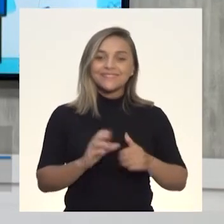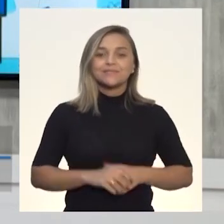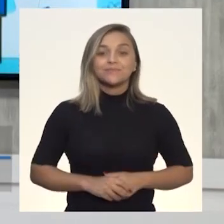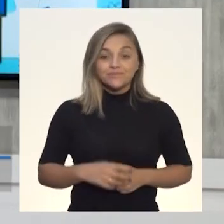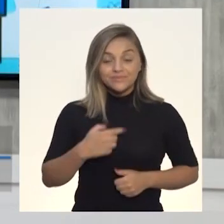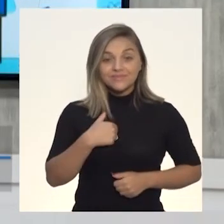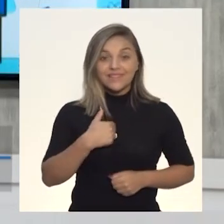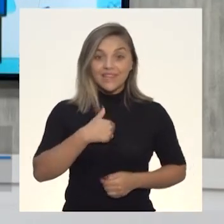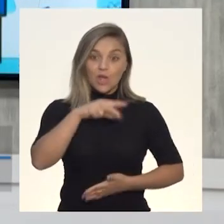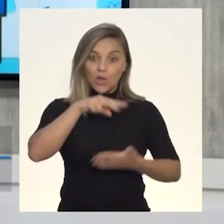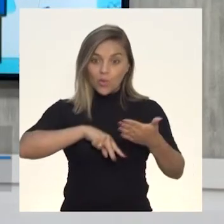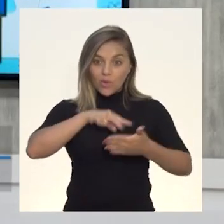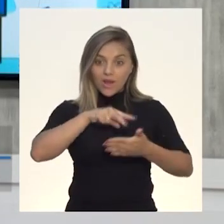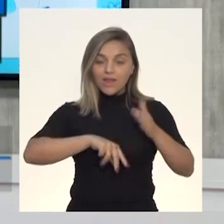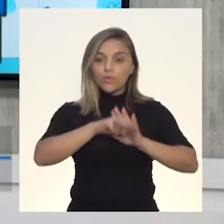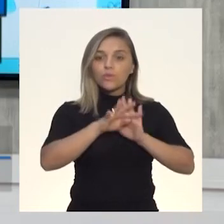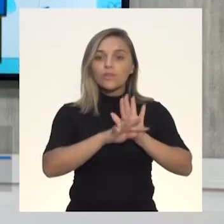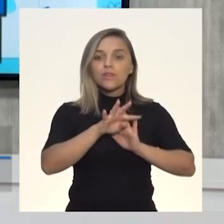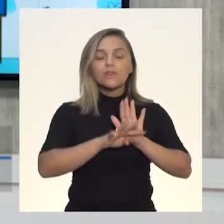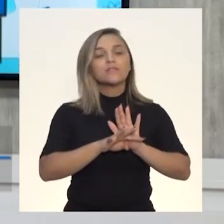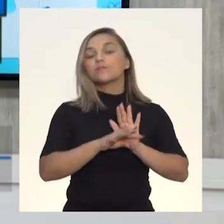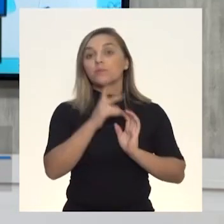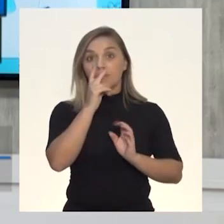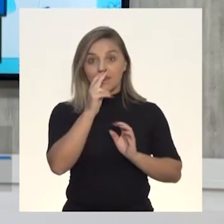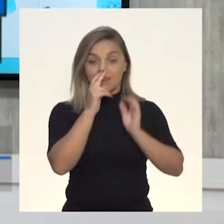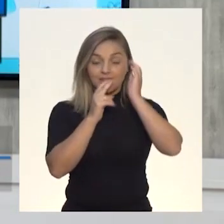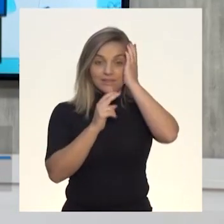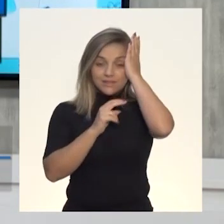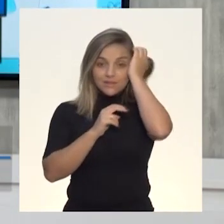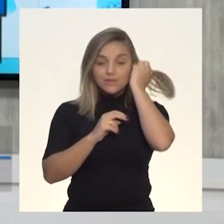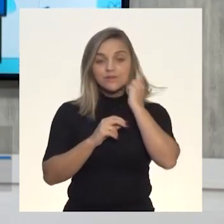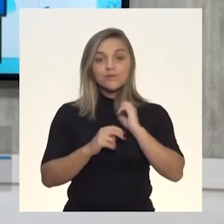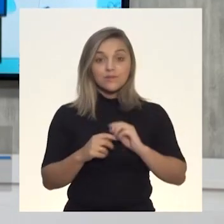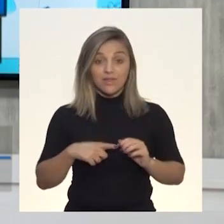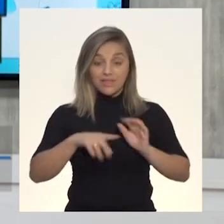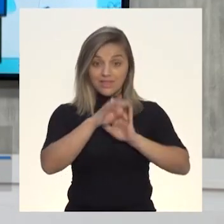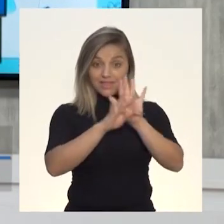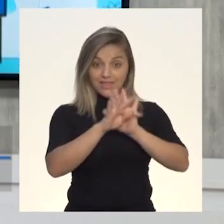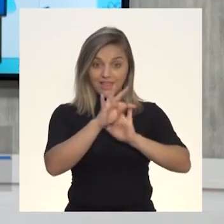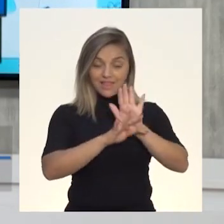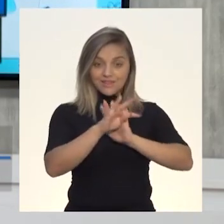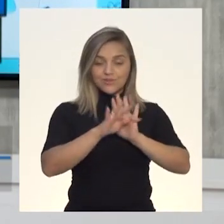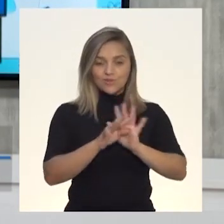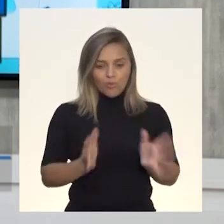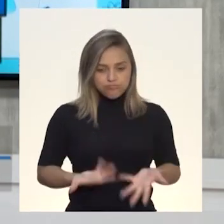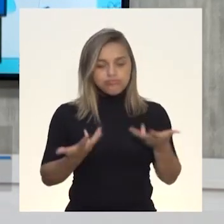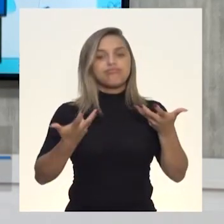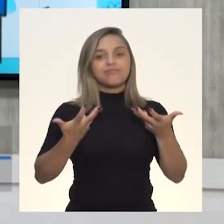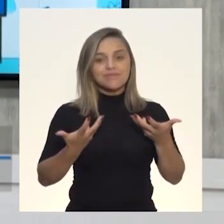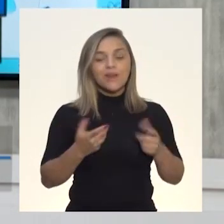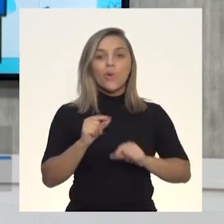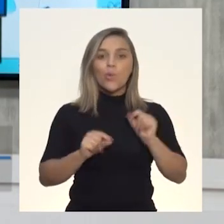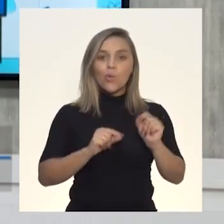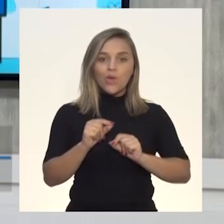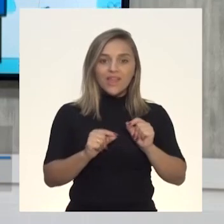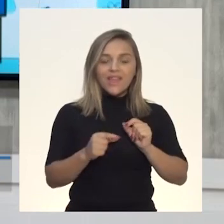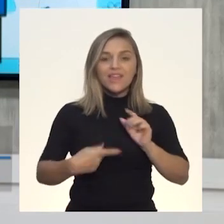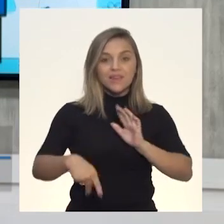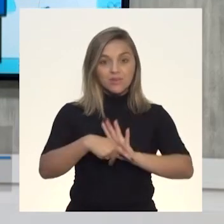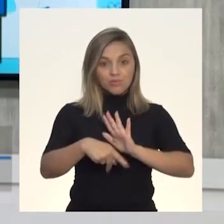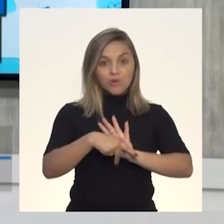textos para chorar. Não é nesse sentido. Textos motivadores quer dizer que